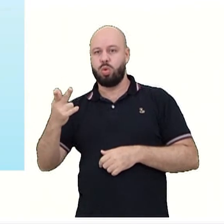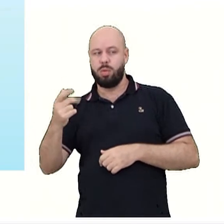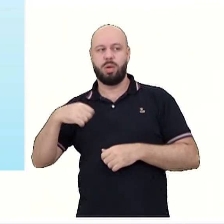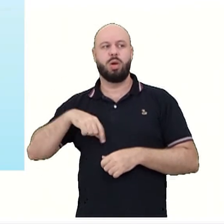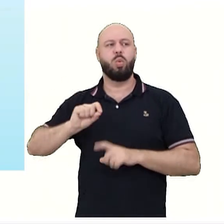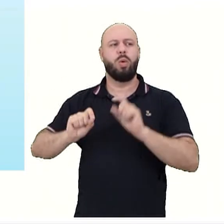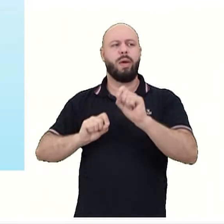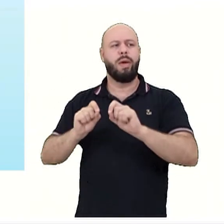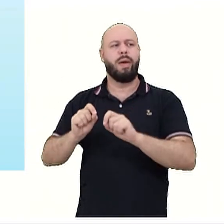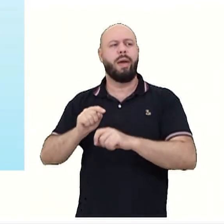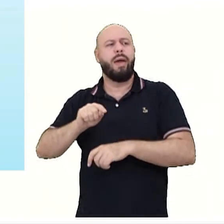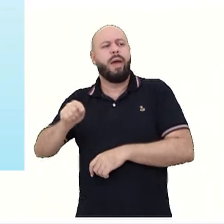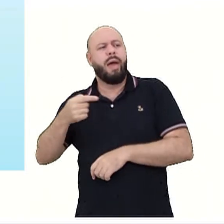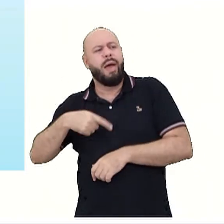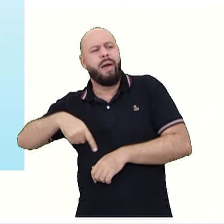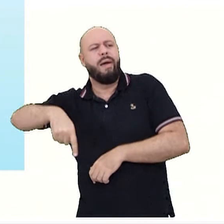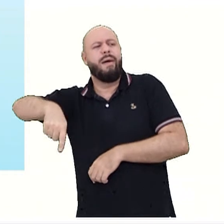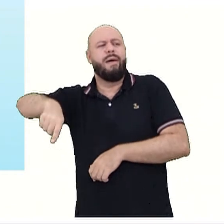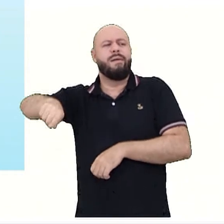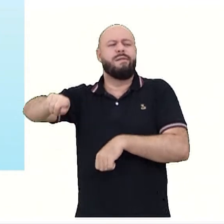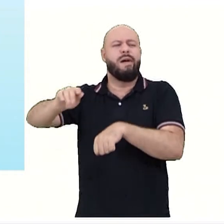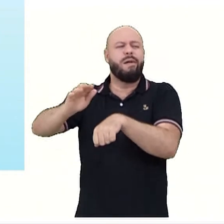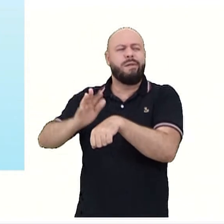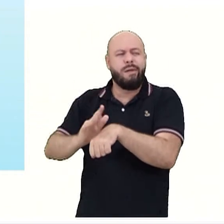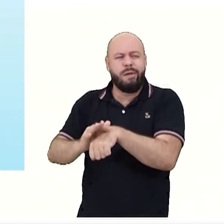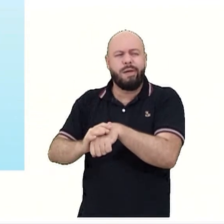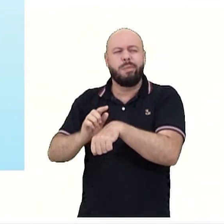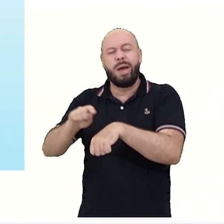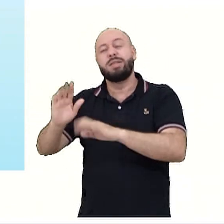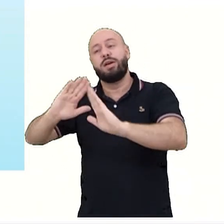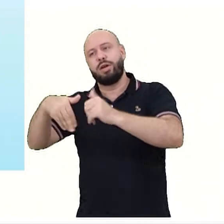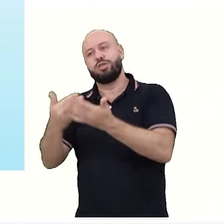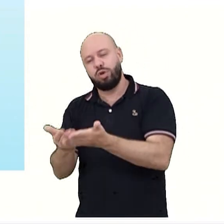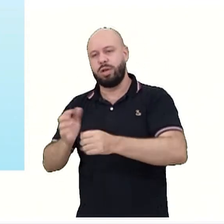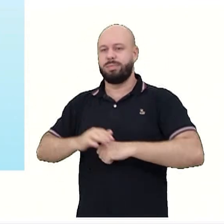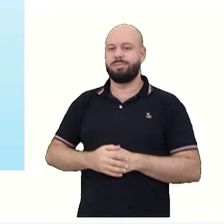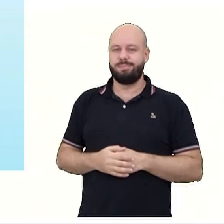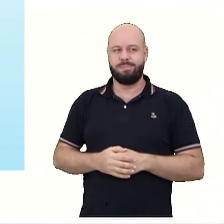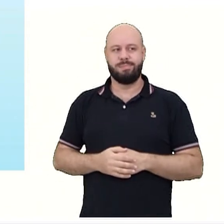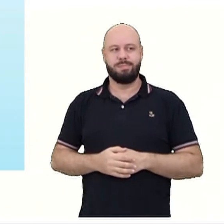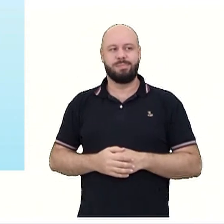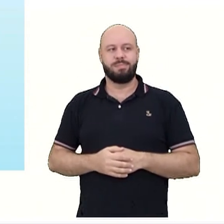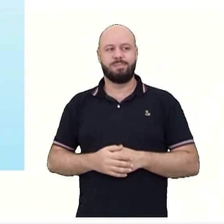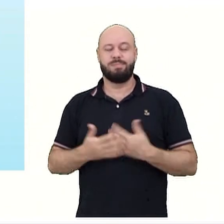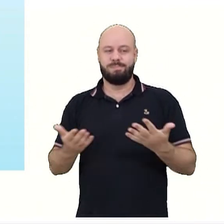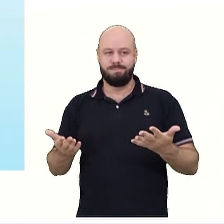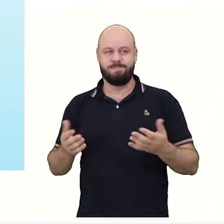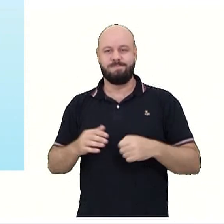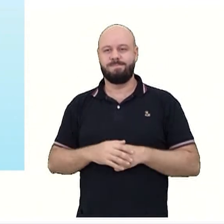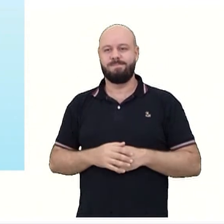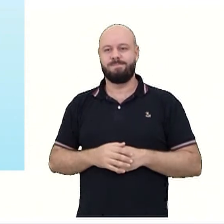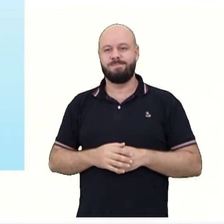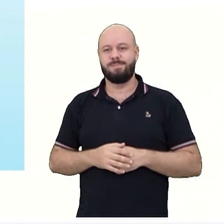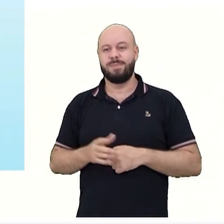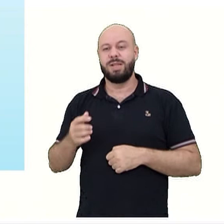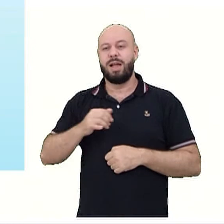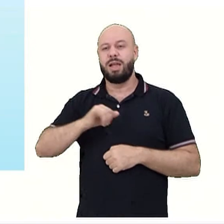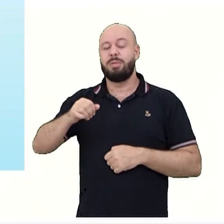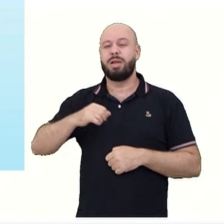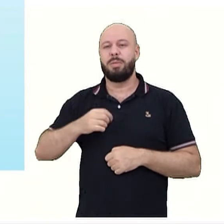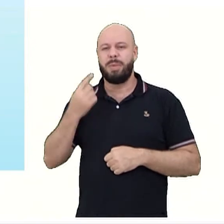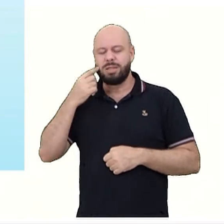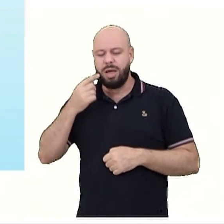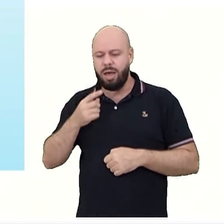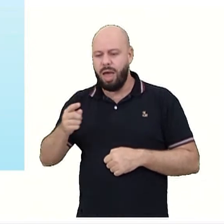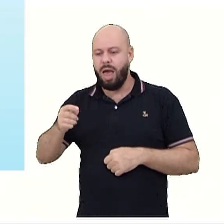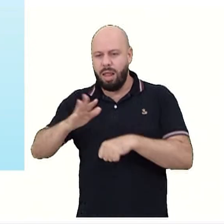to school. Embora ela estivesse doente, ela foi, né, à escola. Aí a quebra da expectativa, né?